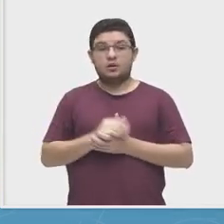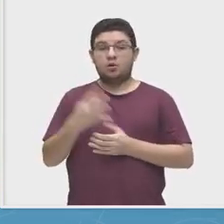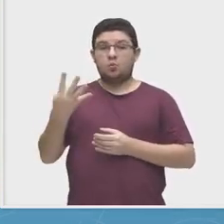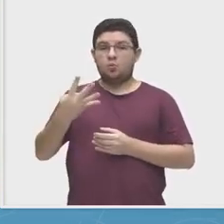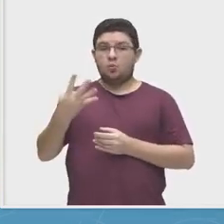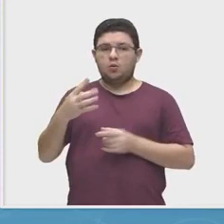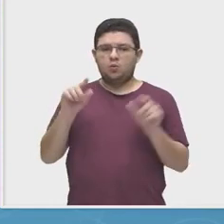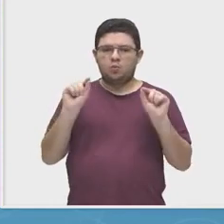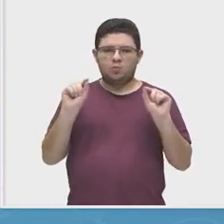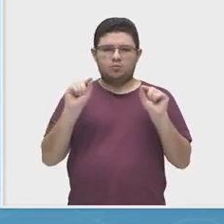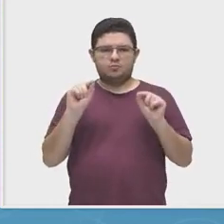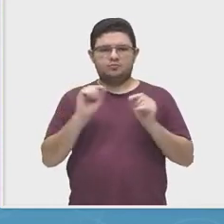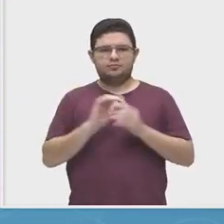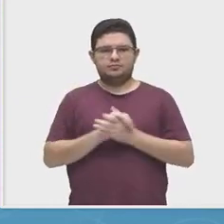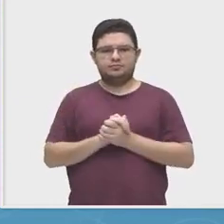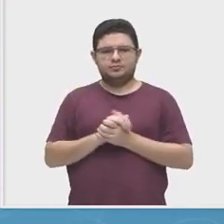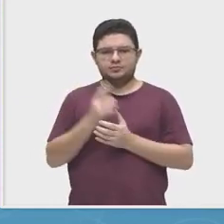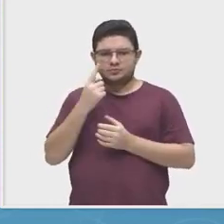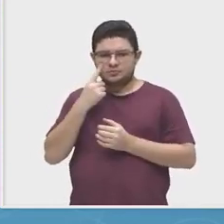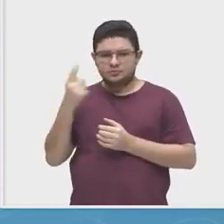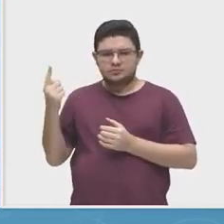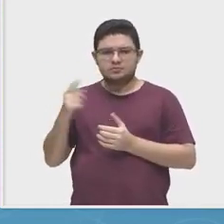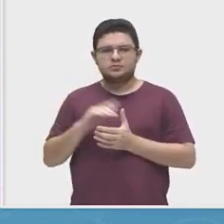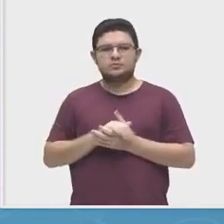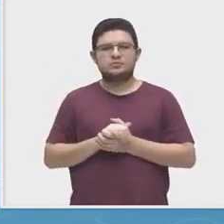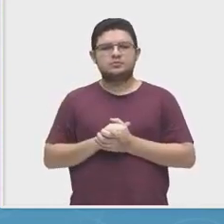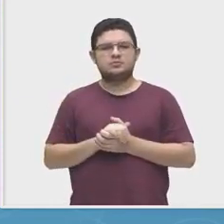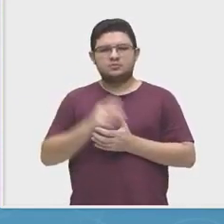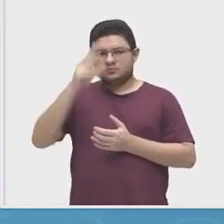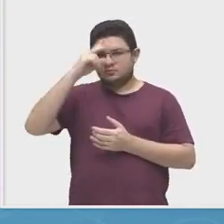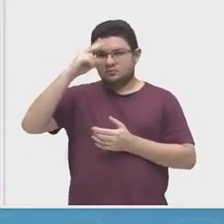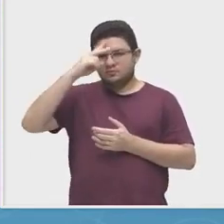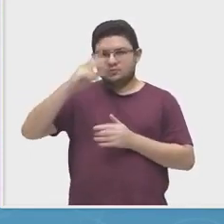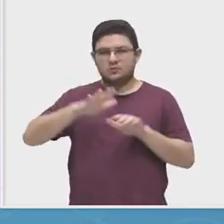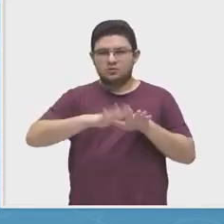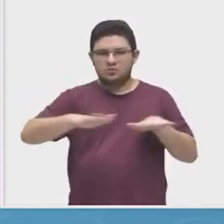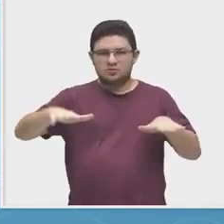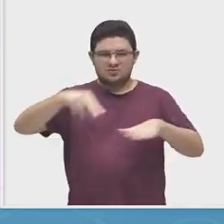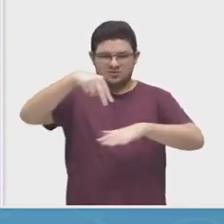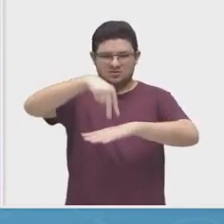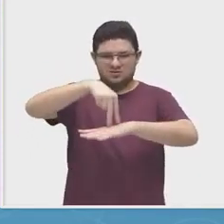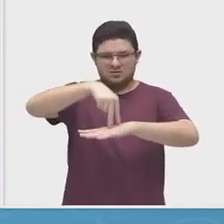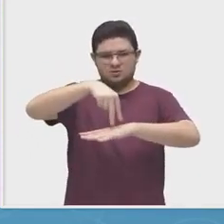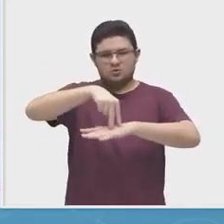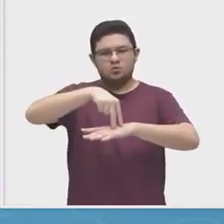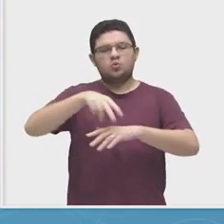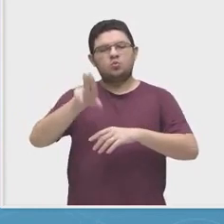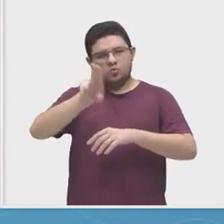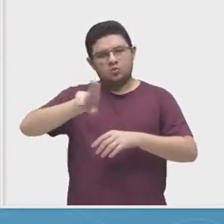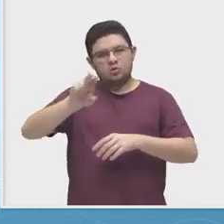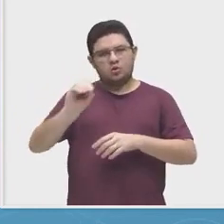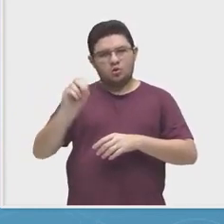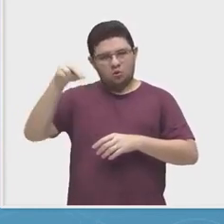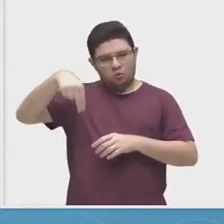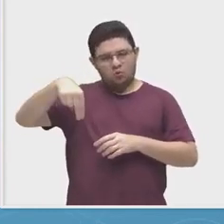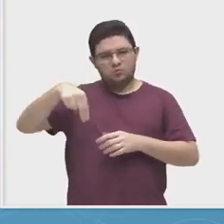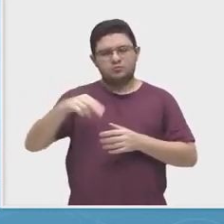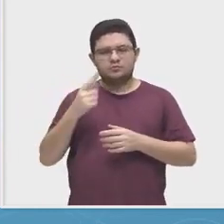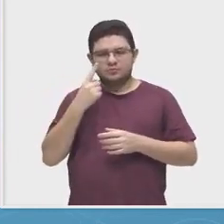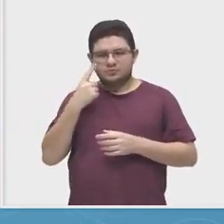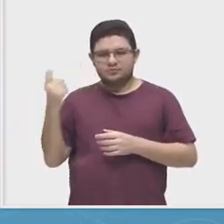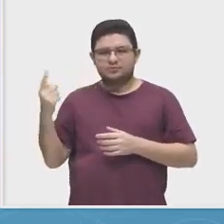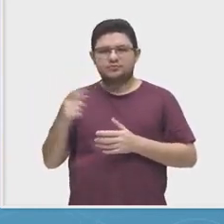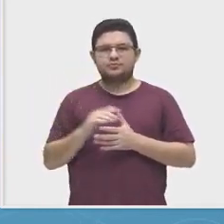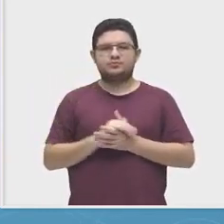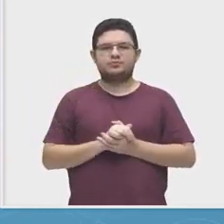They are dancing on the street. A expressão on the street, né? Street sempre vai ser necessária a utilização do on. They are